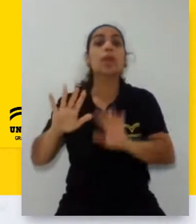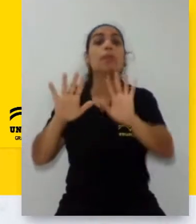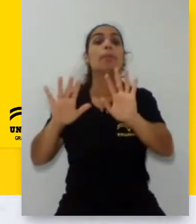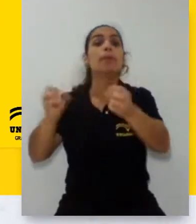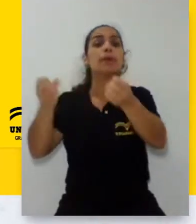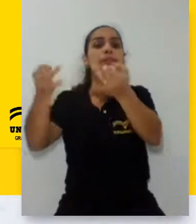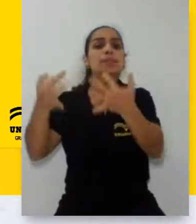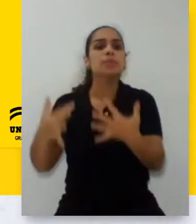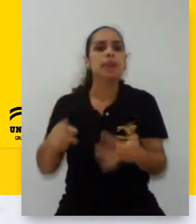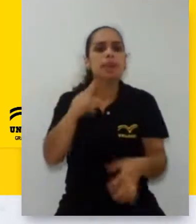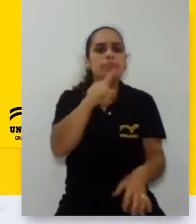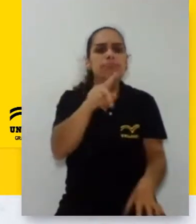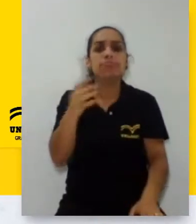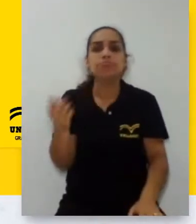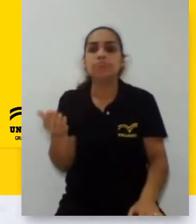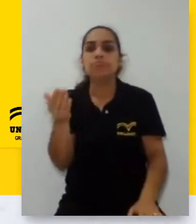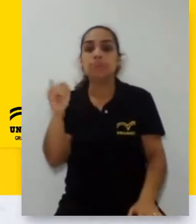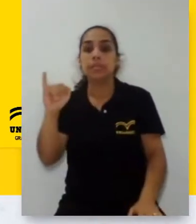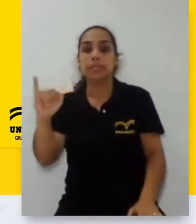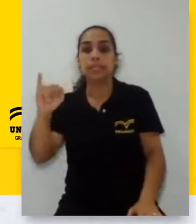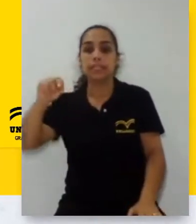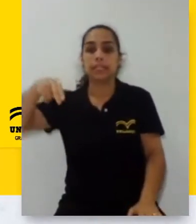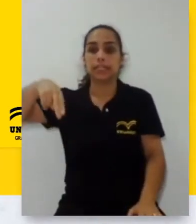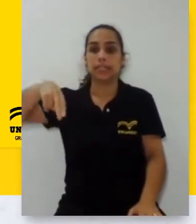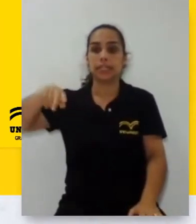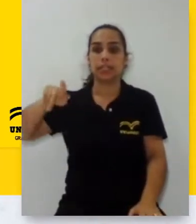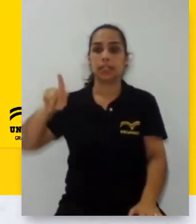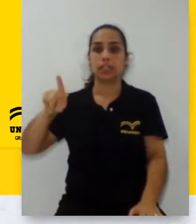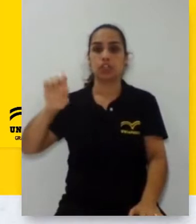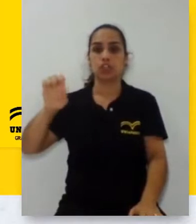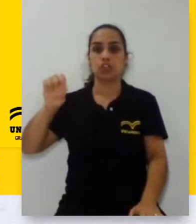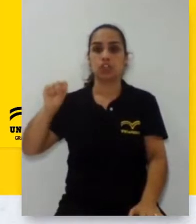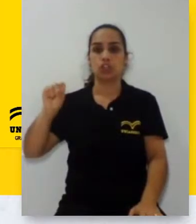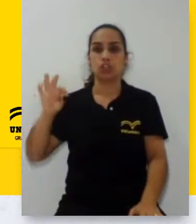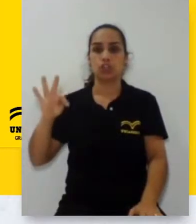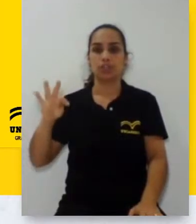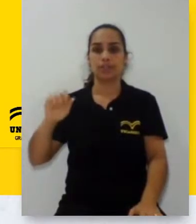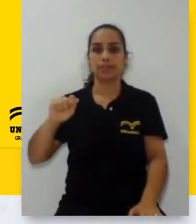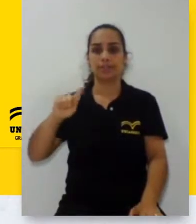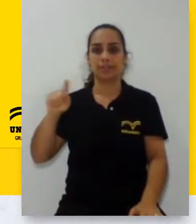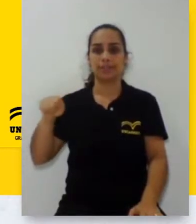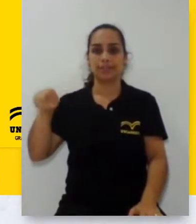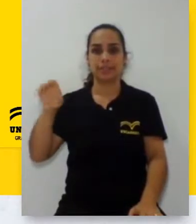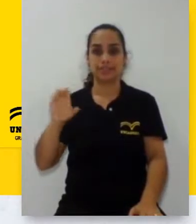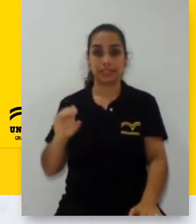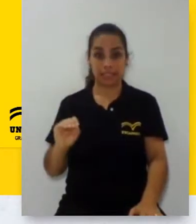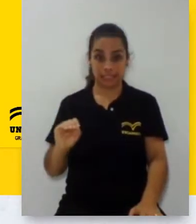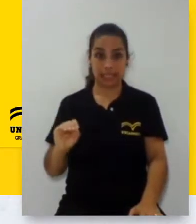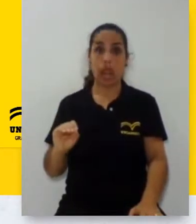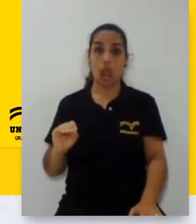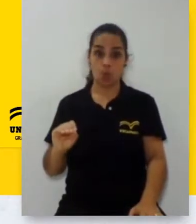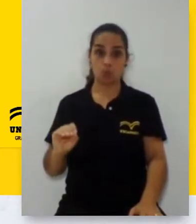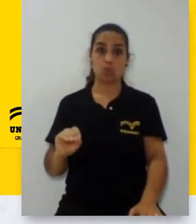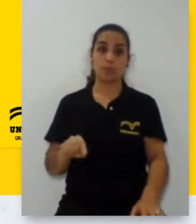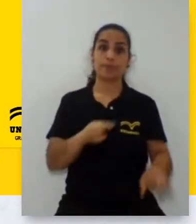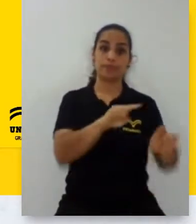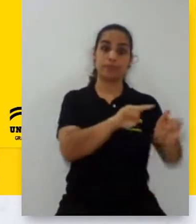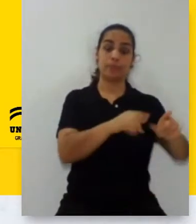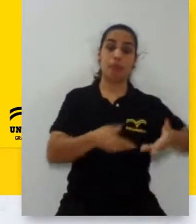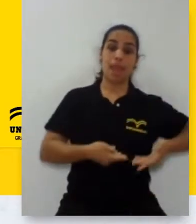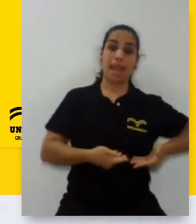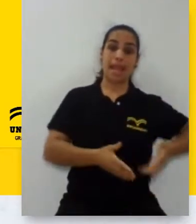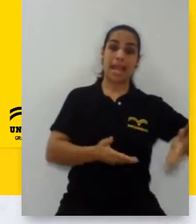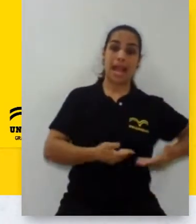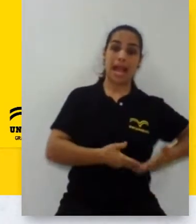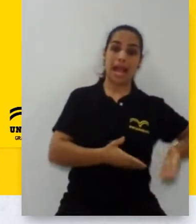temos ingestão energética e gasto energético. O que quero dizer não existe milagre. Não sou nutricionista, não vou entrar em outras